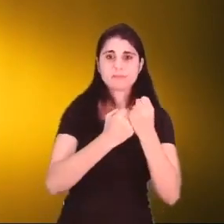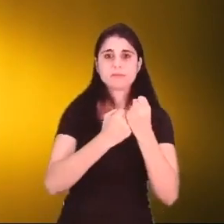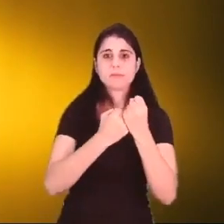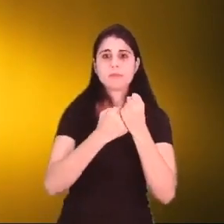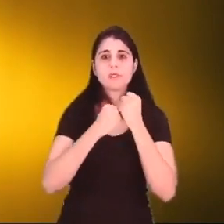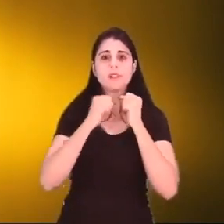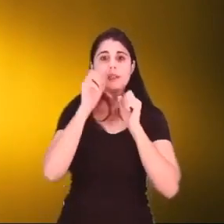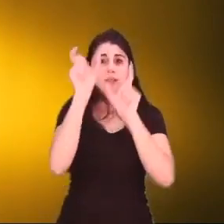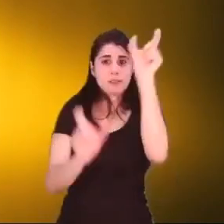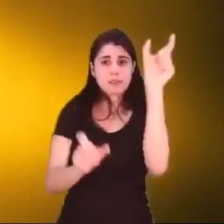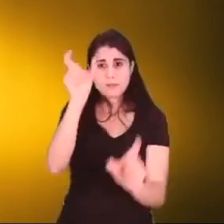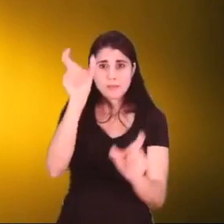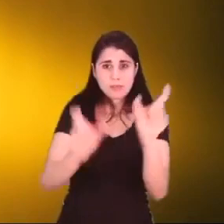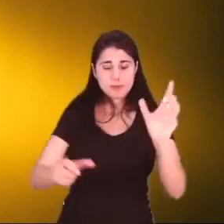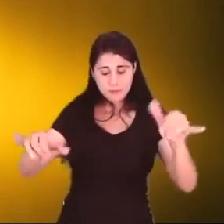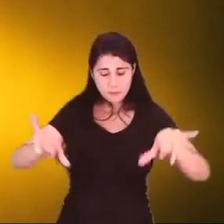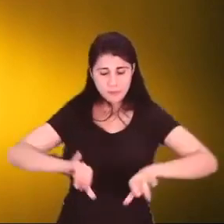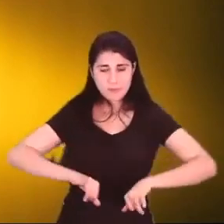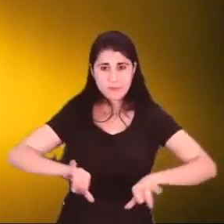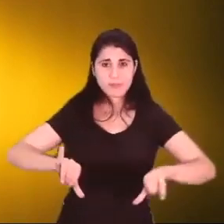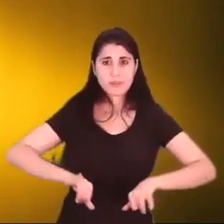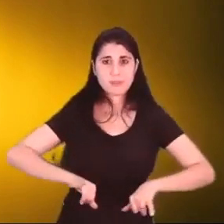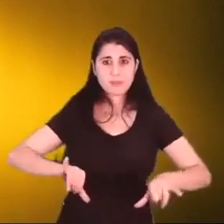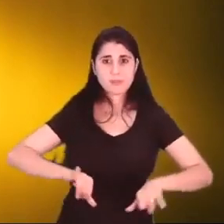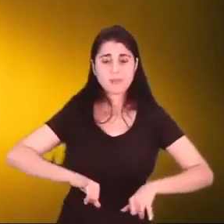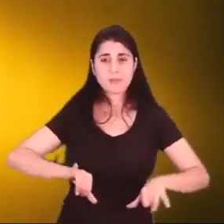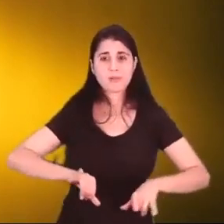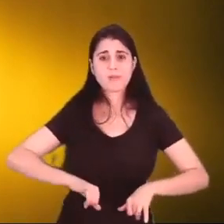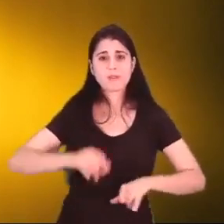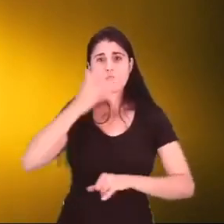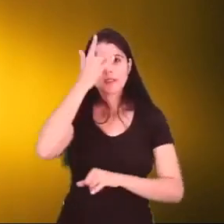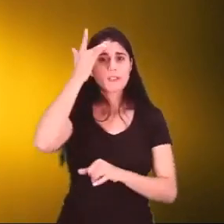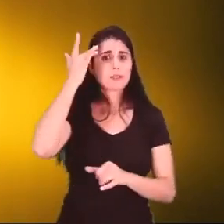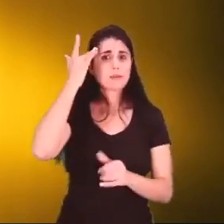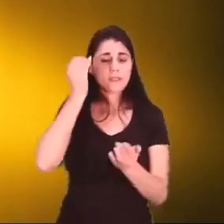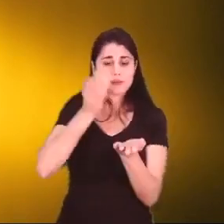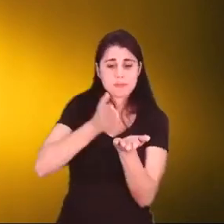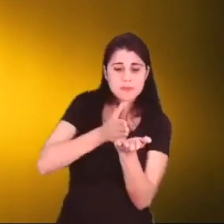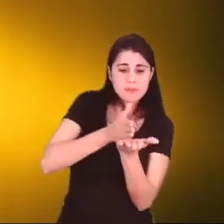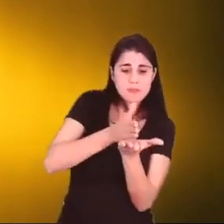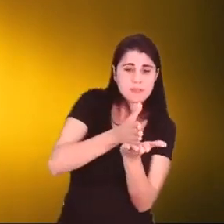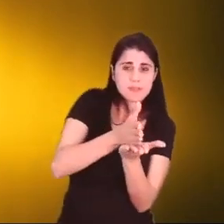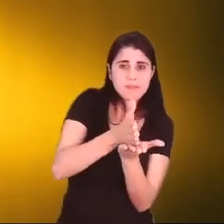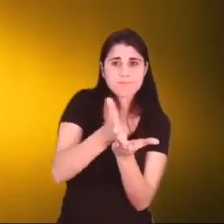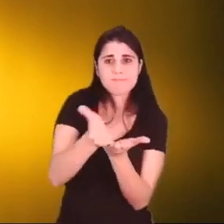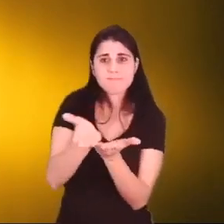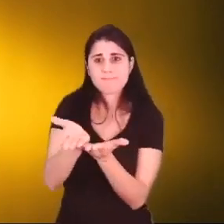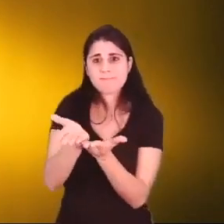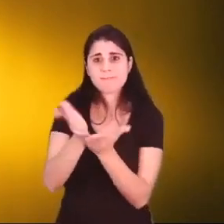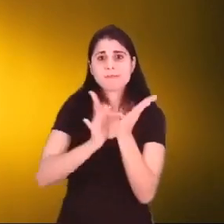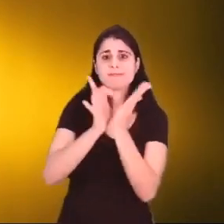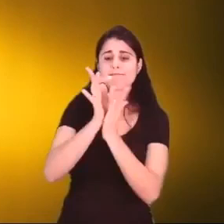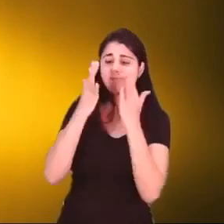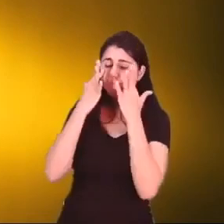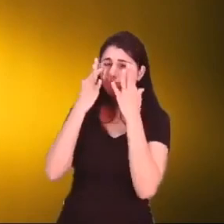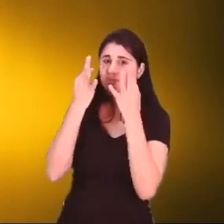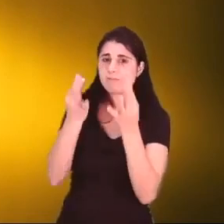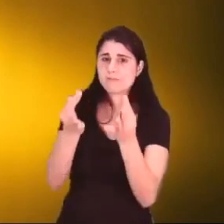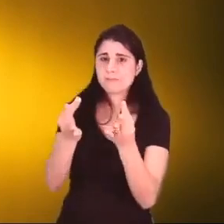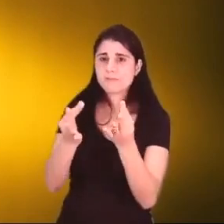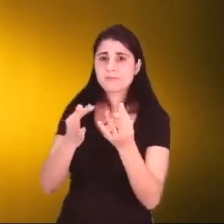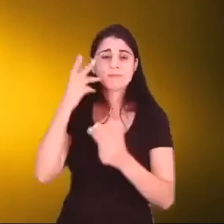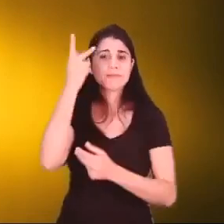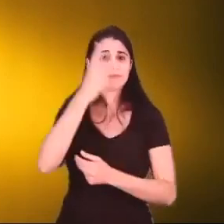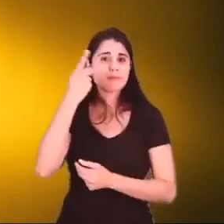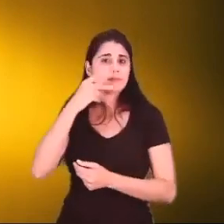choram, dos cordeiros que se extraviaram, dizendo baixinho aos nossos